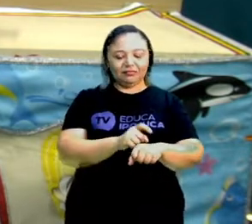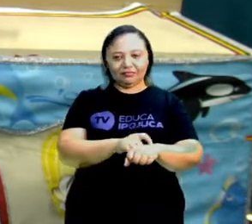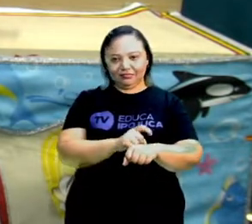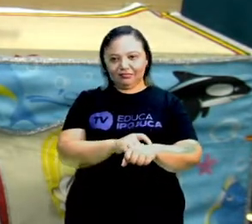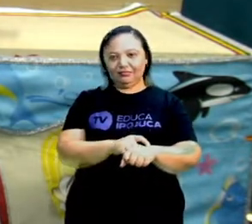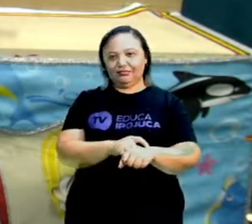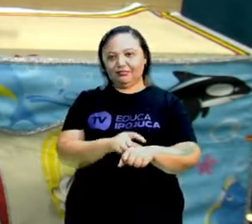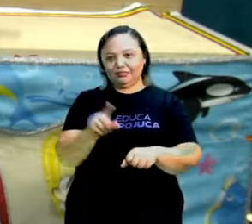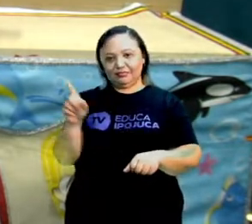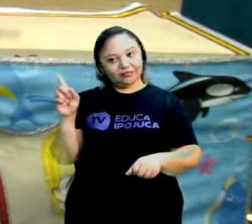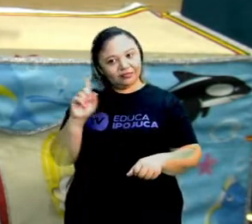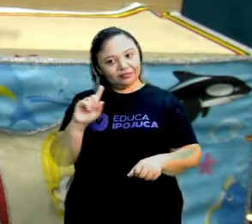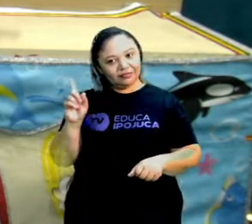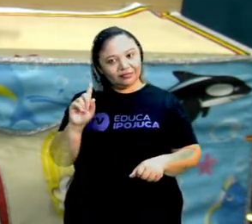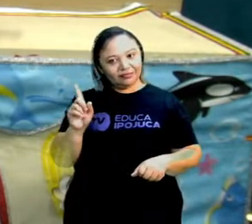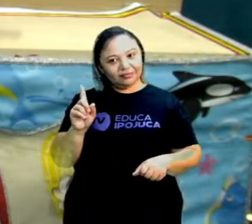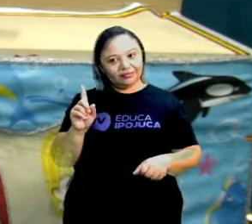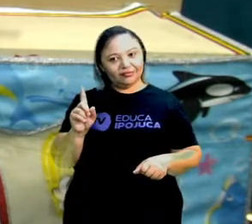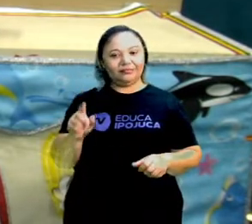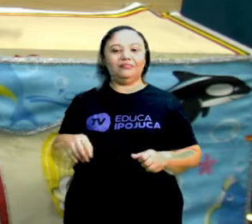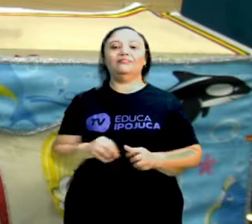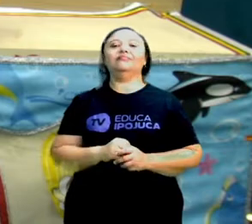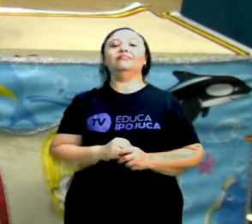chegar naquela hora que não chega,